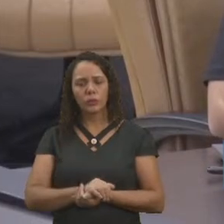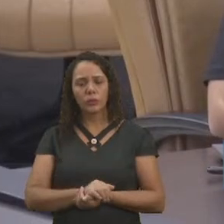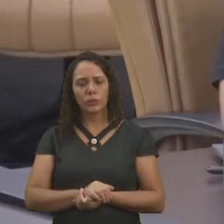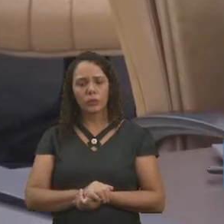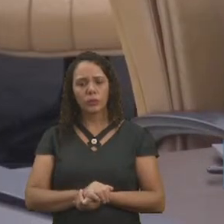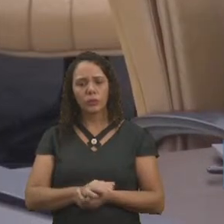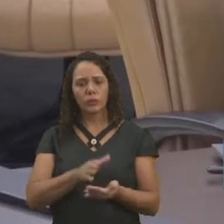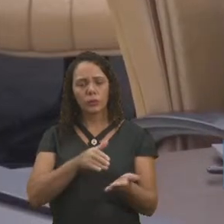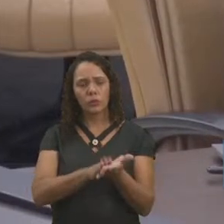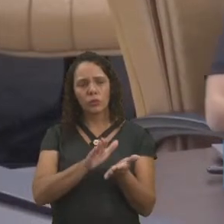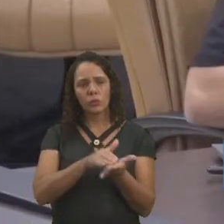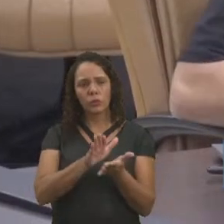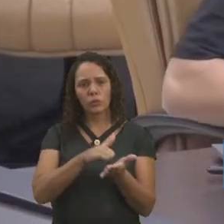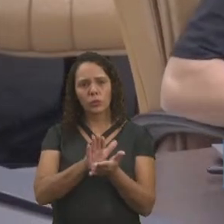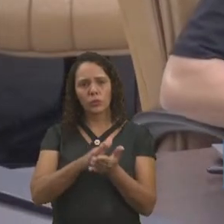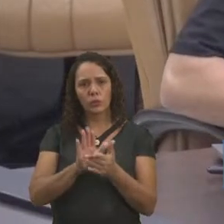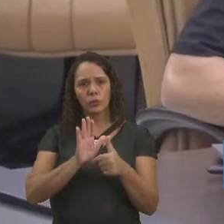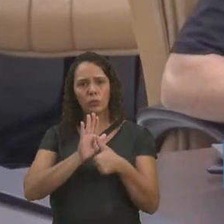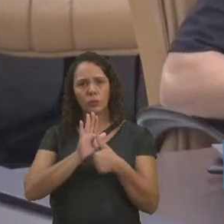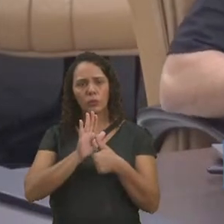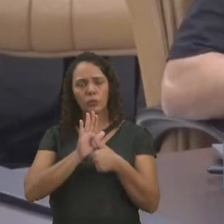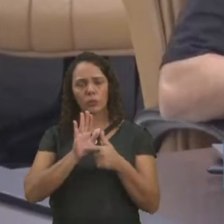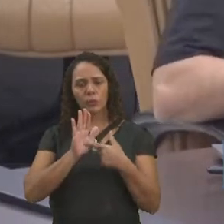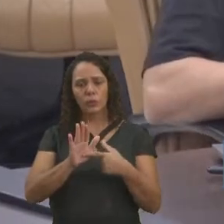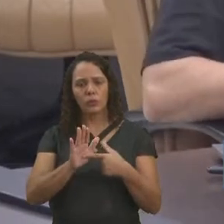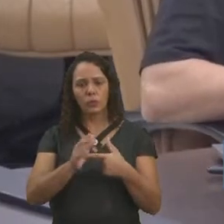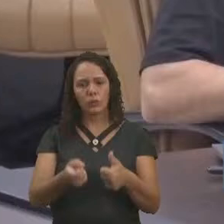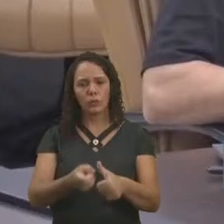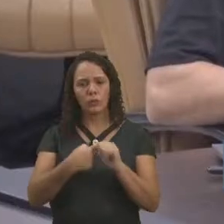líquida, que mostra esse endividamento de 97%.